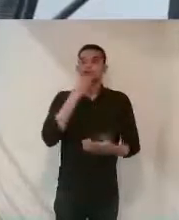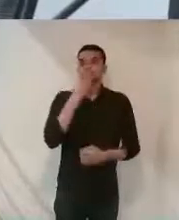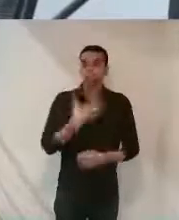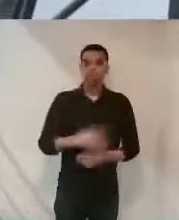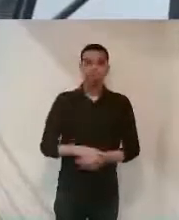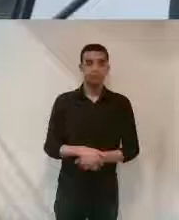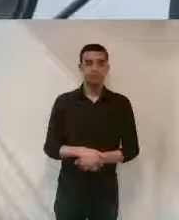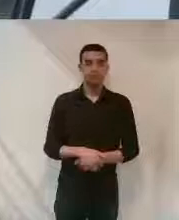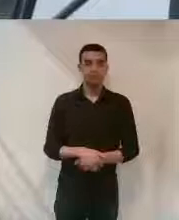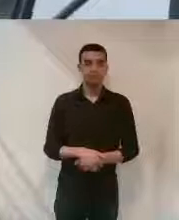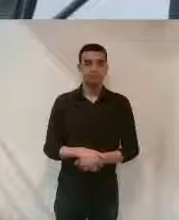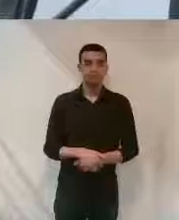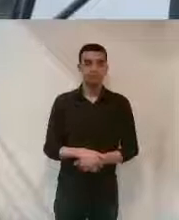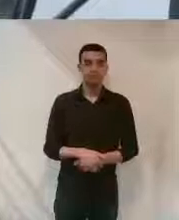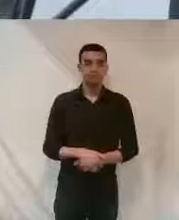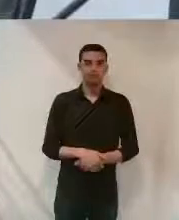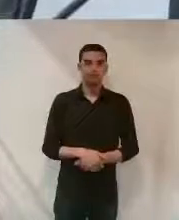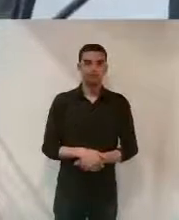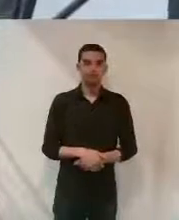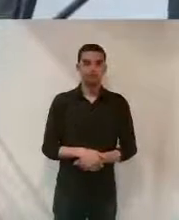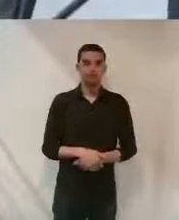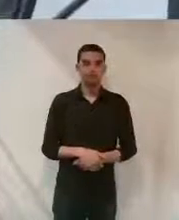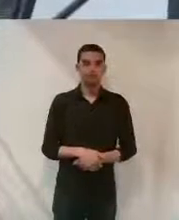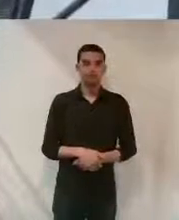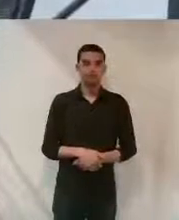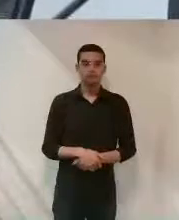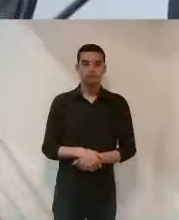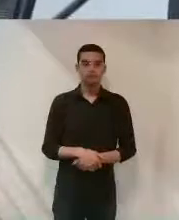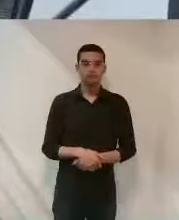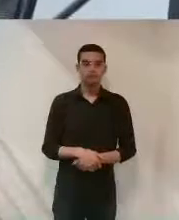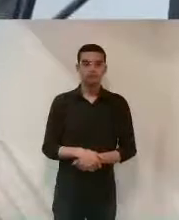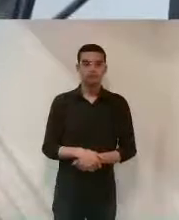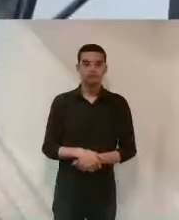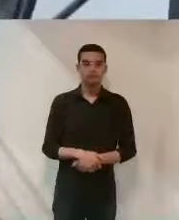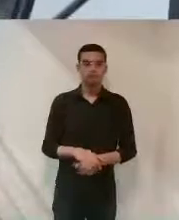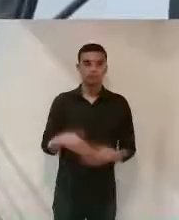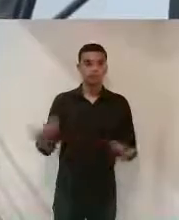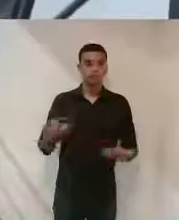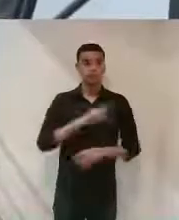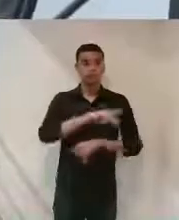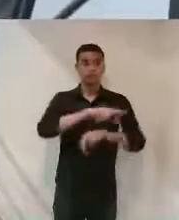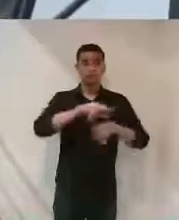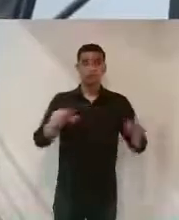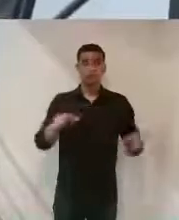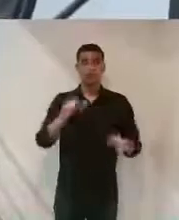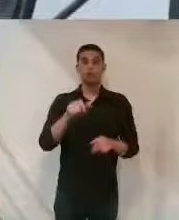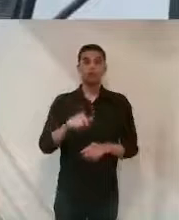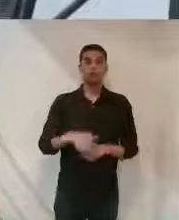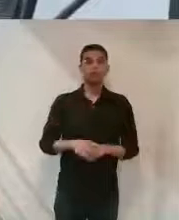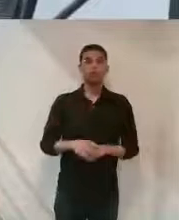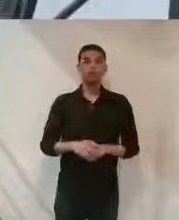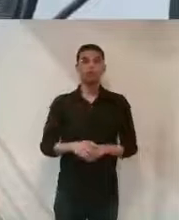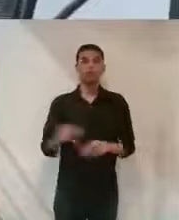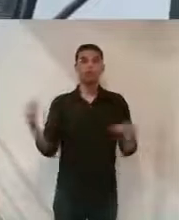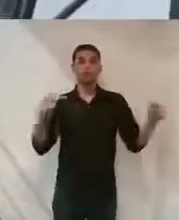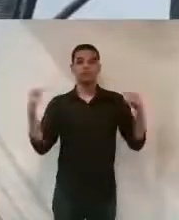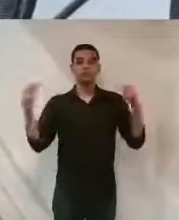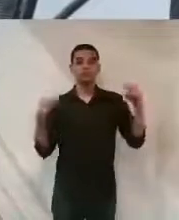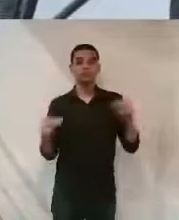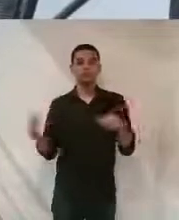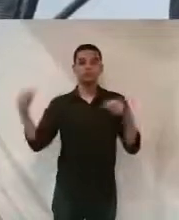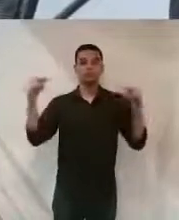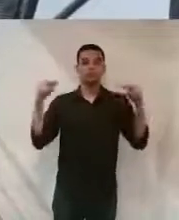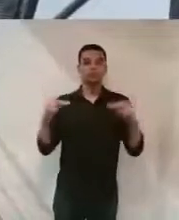ficam sendo checados por diferentes atores. Então, tem diferentes atores, um checando a operação do outro.